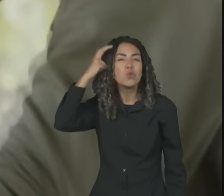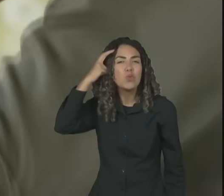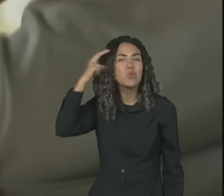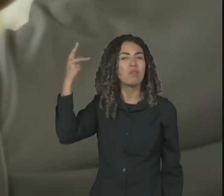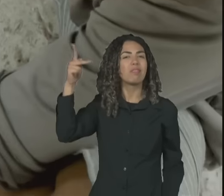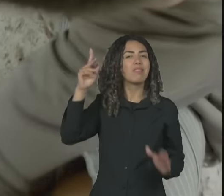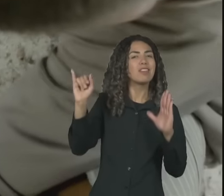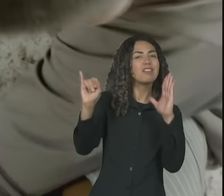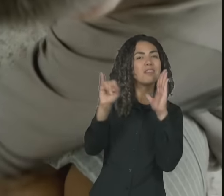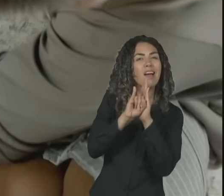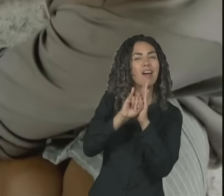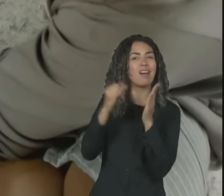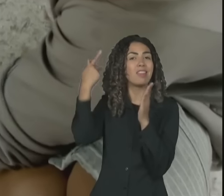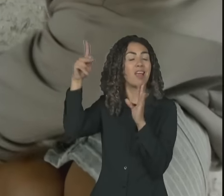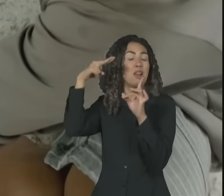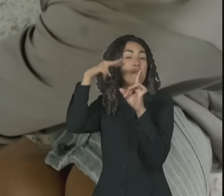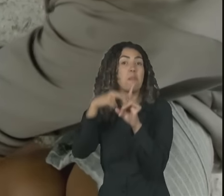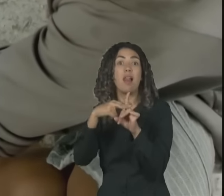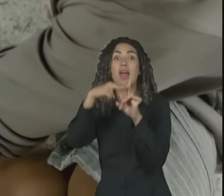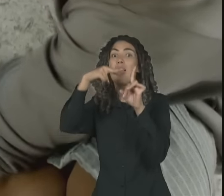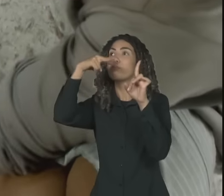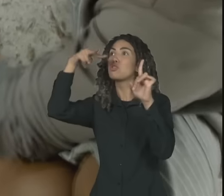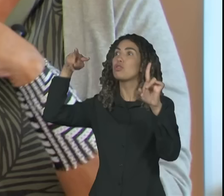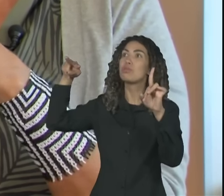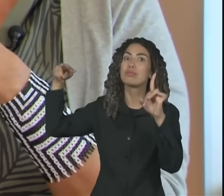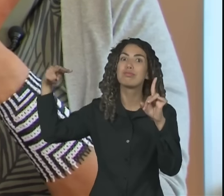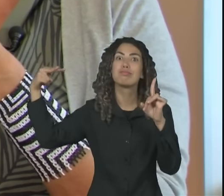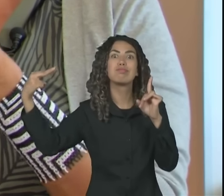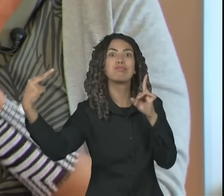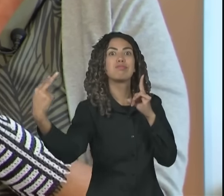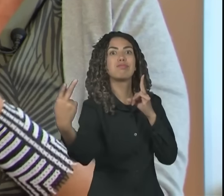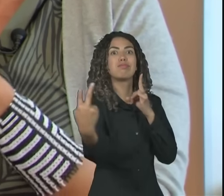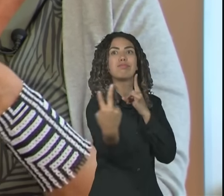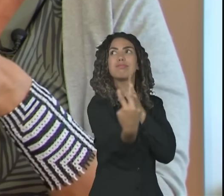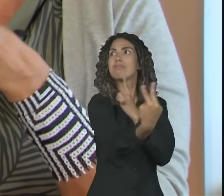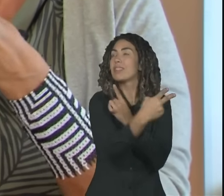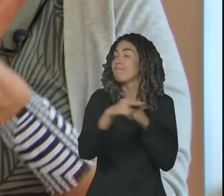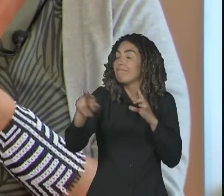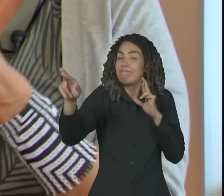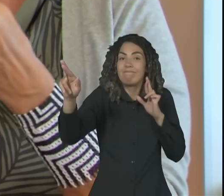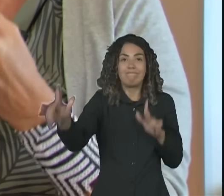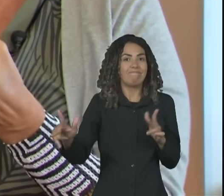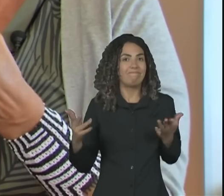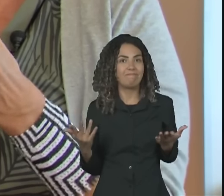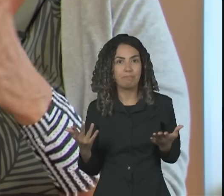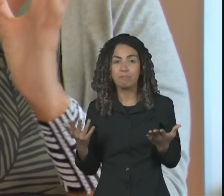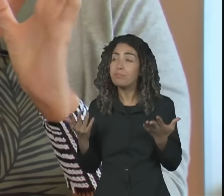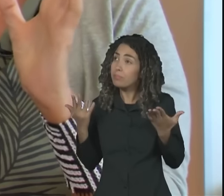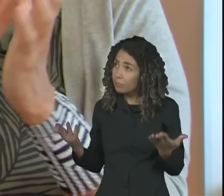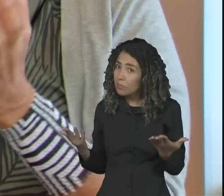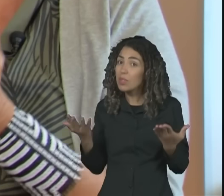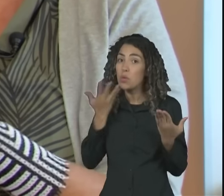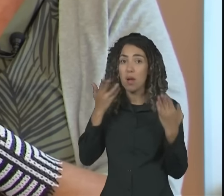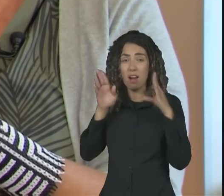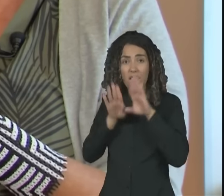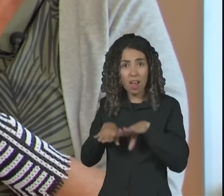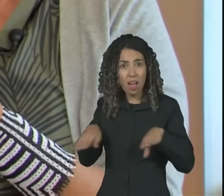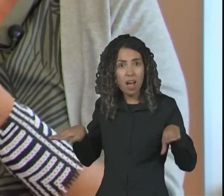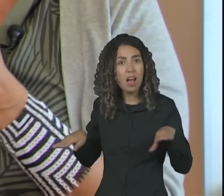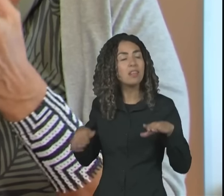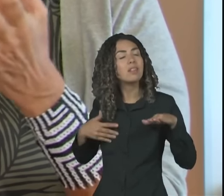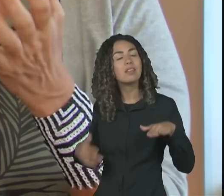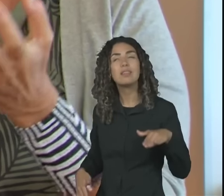de mundo, as cosmovisões. Você crescer com uma criança num lugar onde tudo é